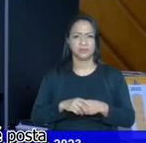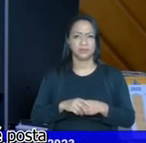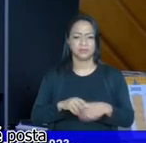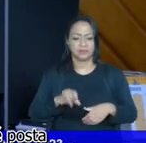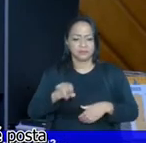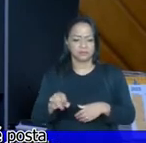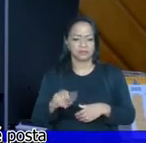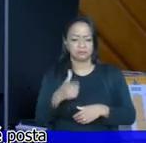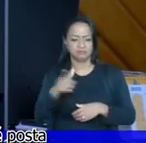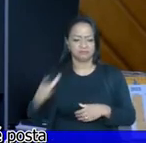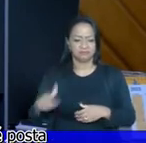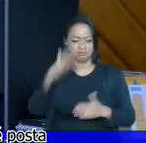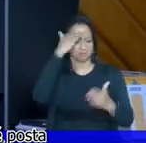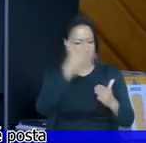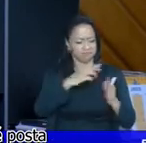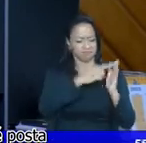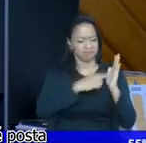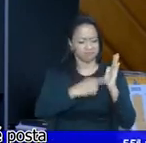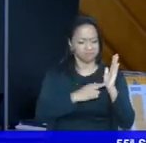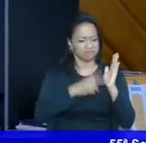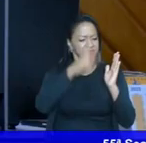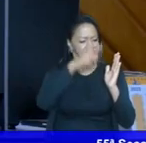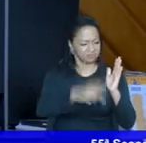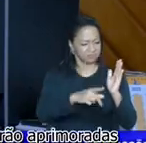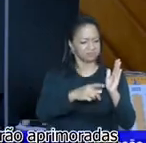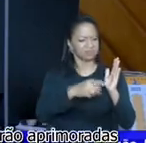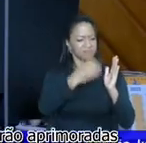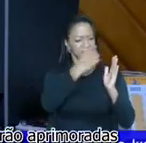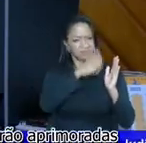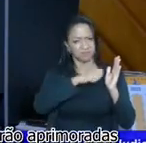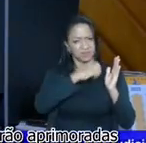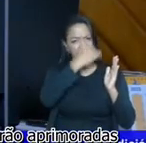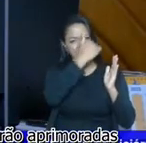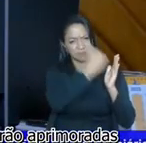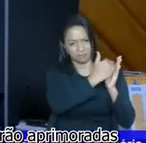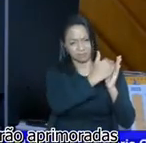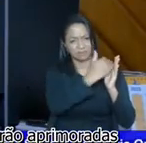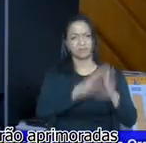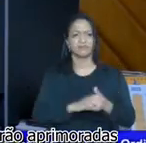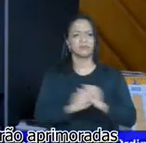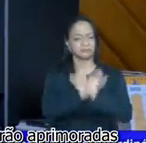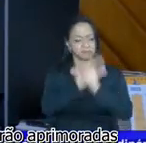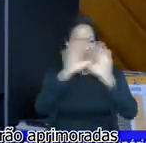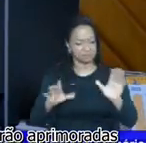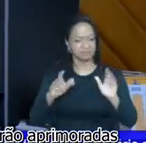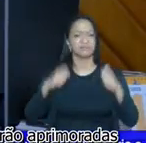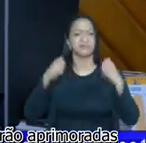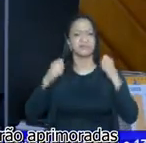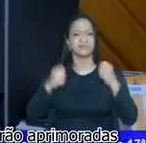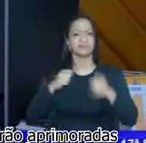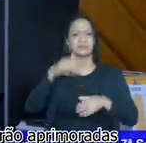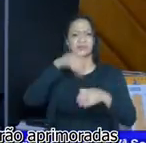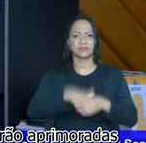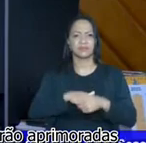Se não aplicarmos a norma da forma como a norma é posta, e a norma é clara, as campanhas eleitorais no